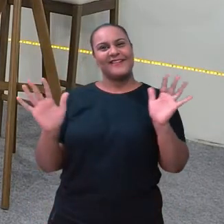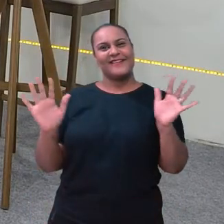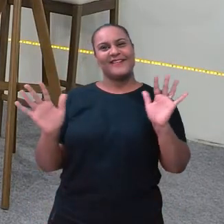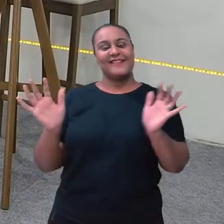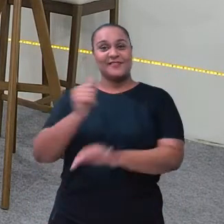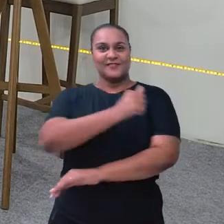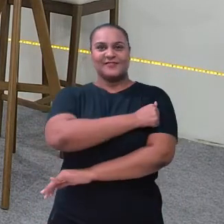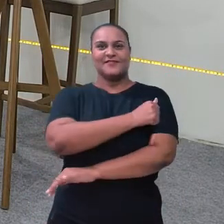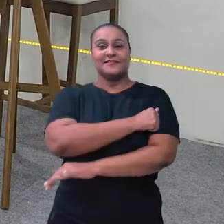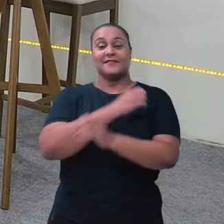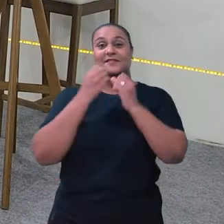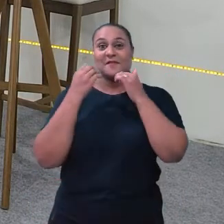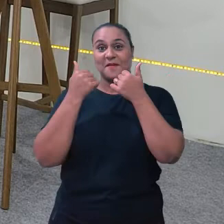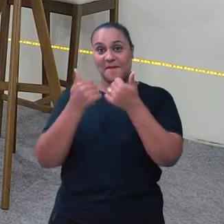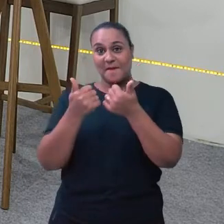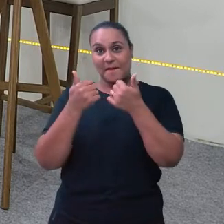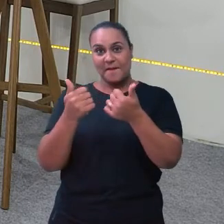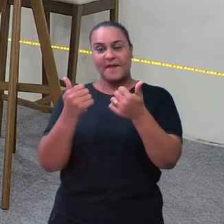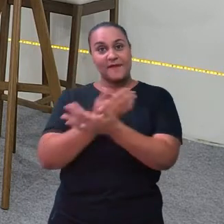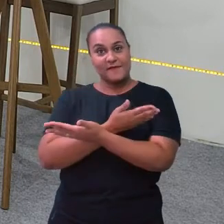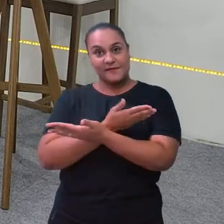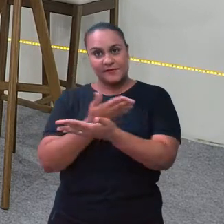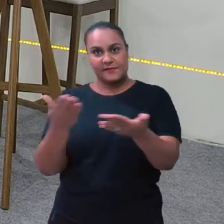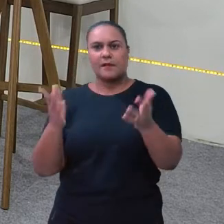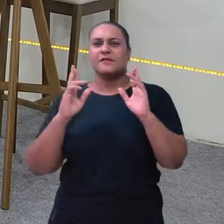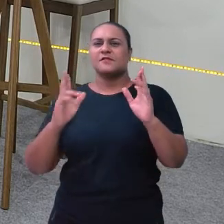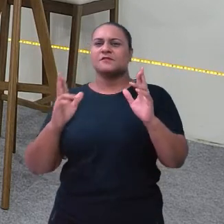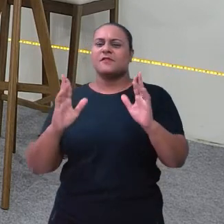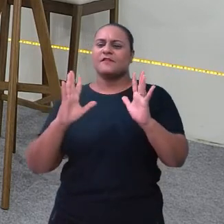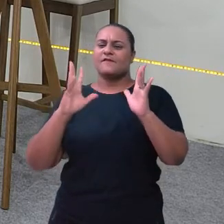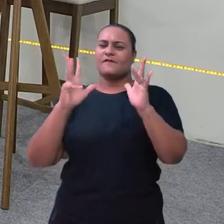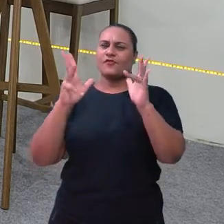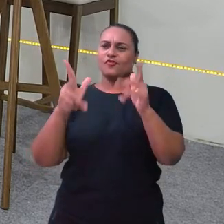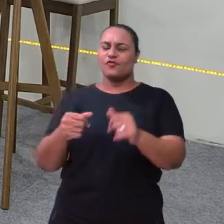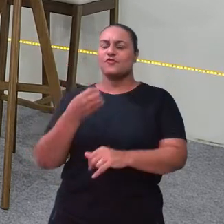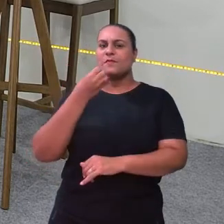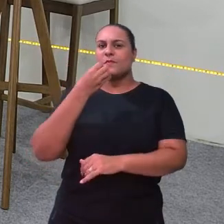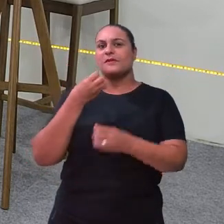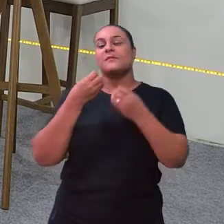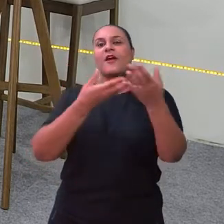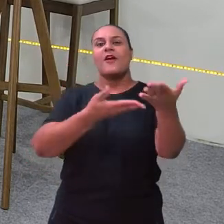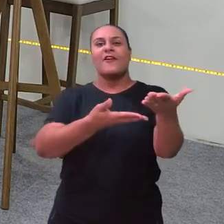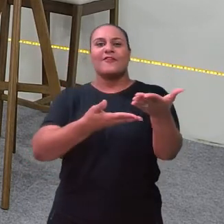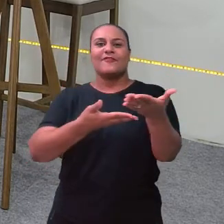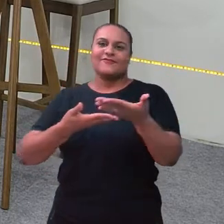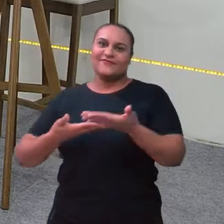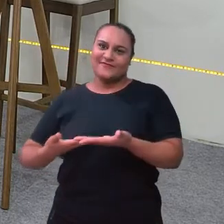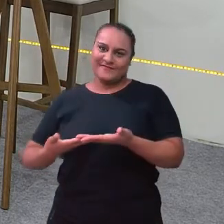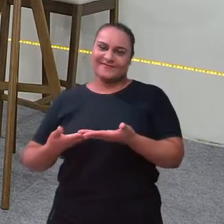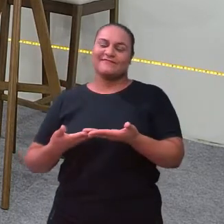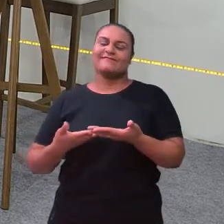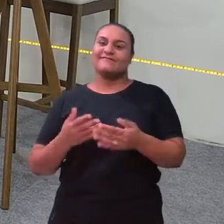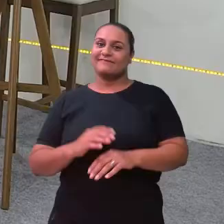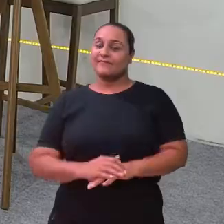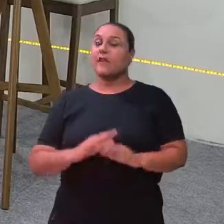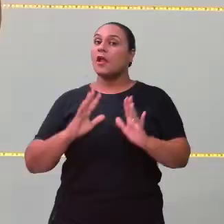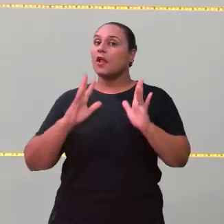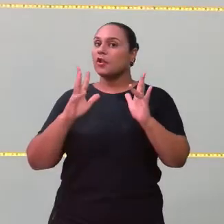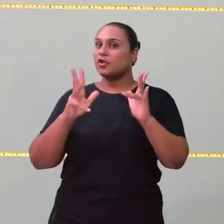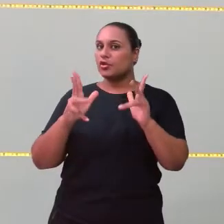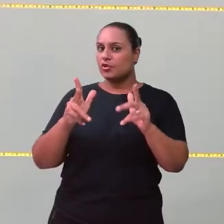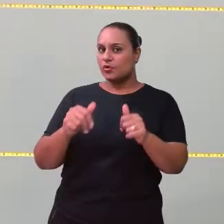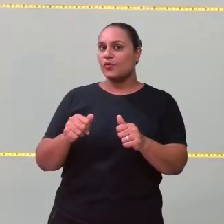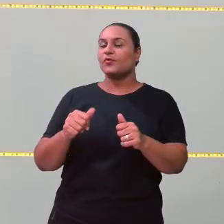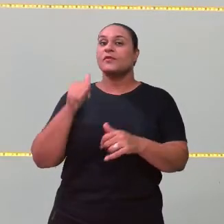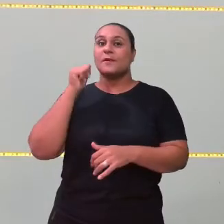estudantes! Tudo bem com vocês? Espero que todos estejam bem, sejam todos muito bem-vindos e todas também